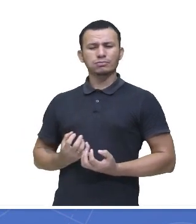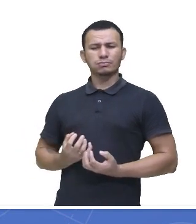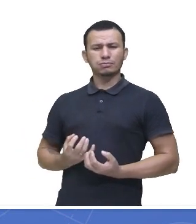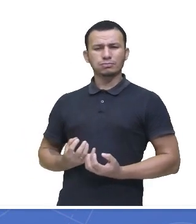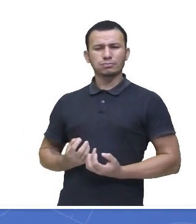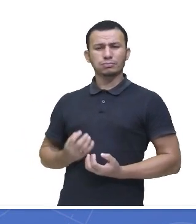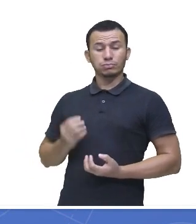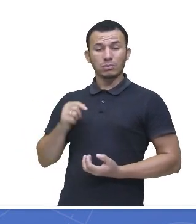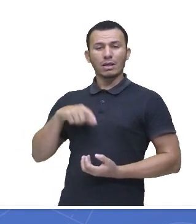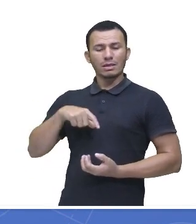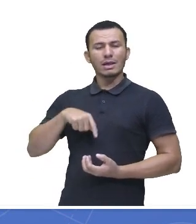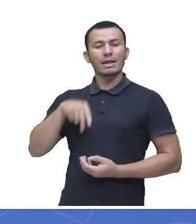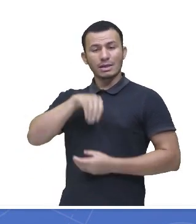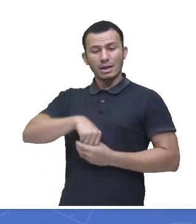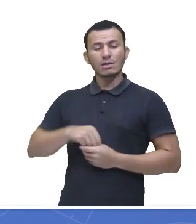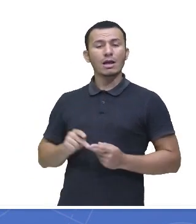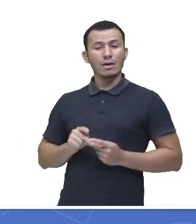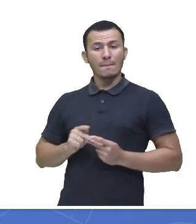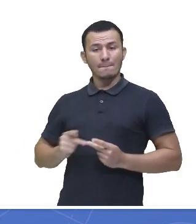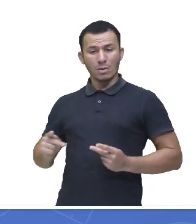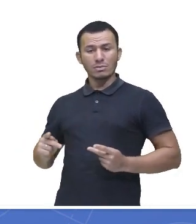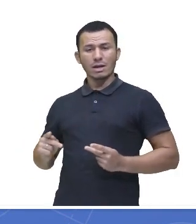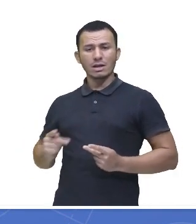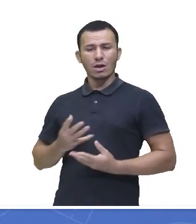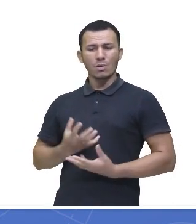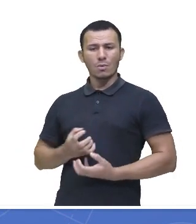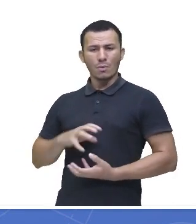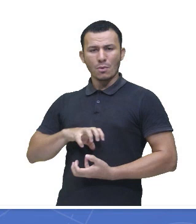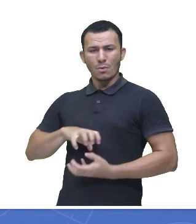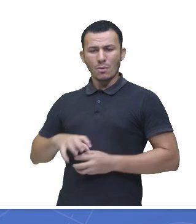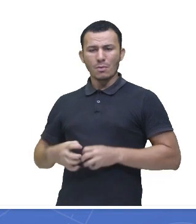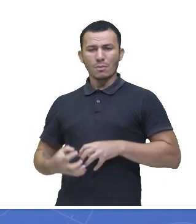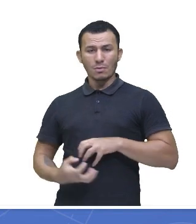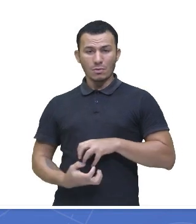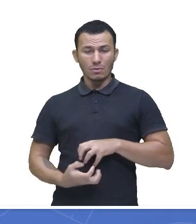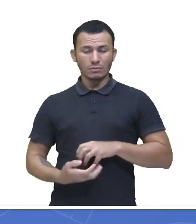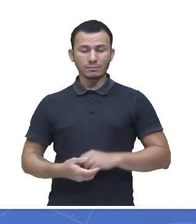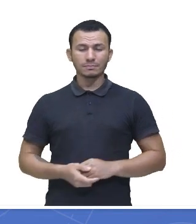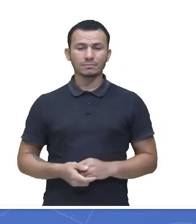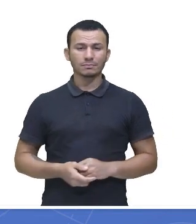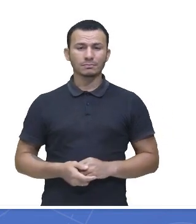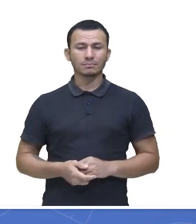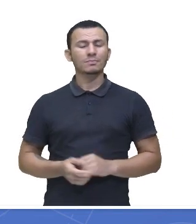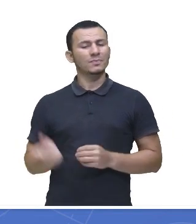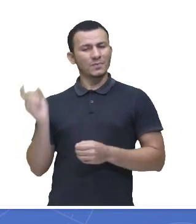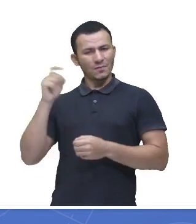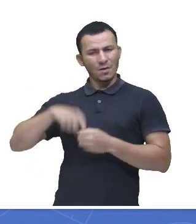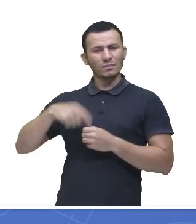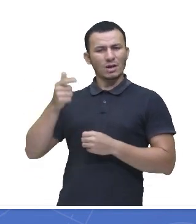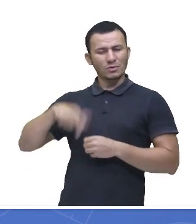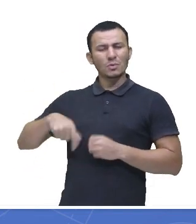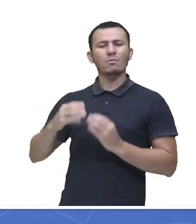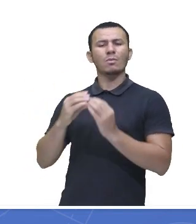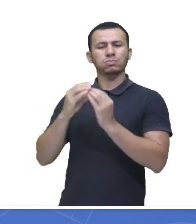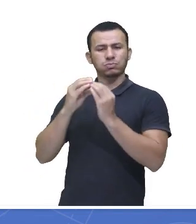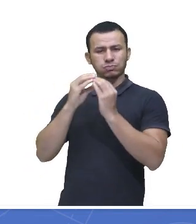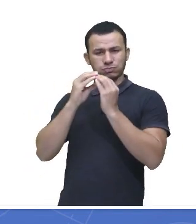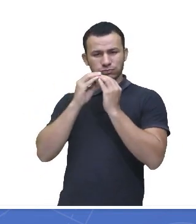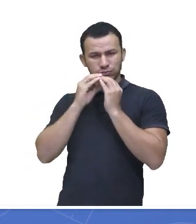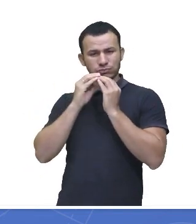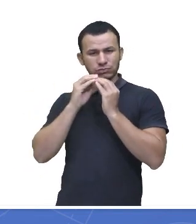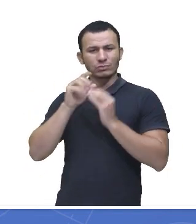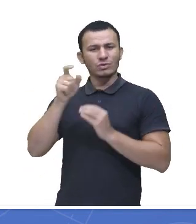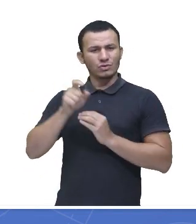digerir proteína. Então, vamos voltar para o meu x-salada, né? Fui lá na promoção, eu e os meus amigos fomos lá na promoção, compramos